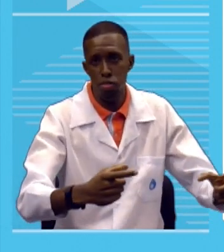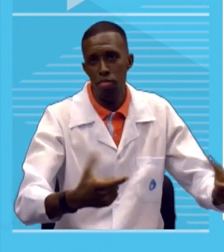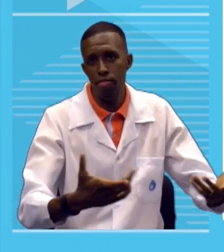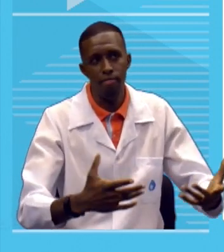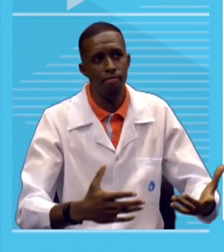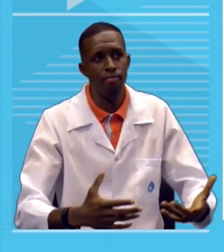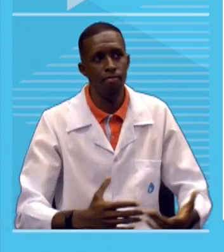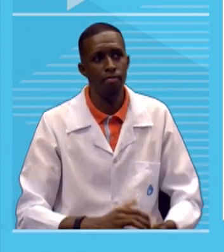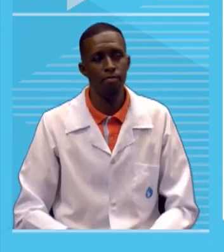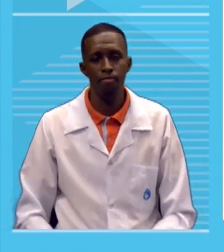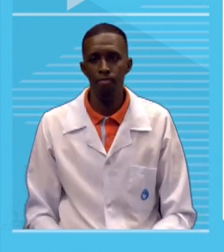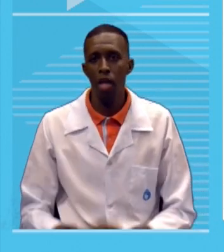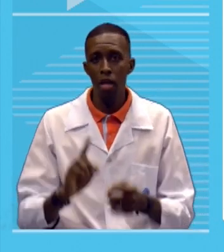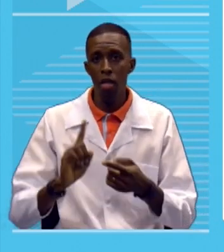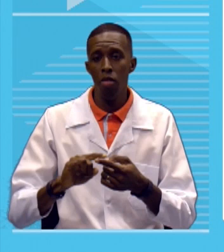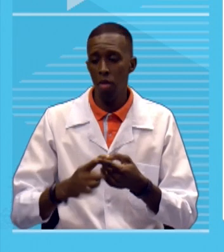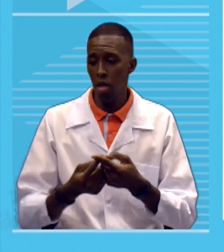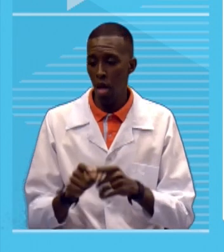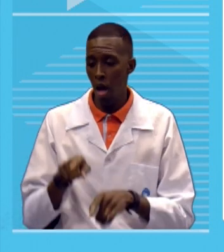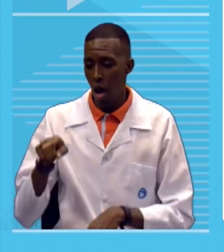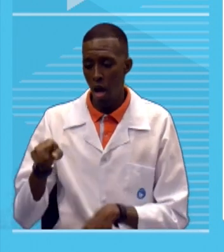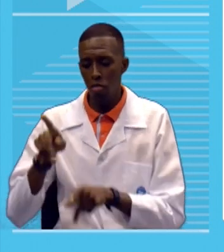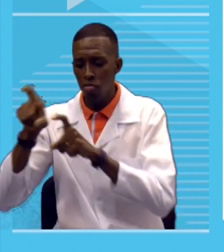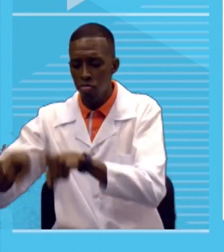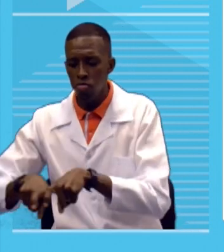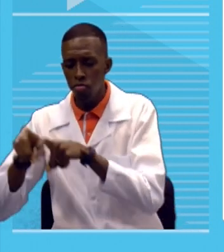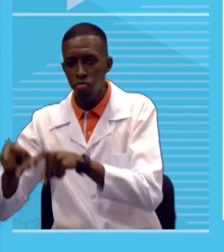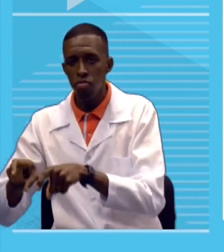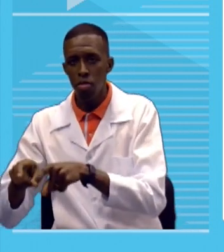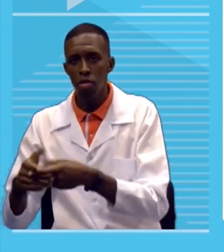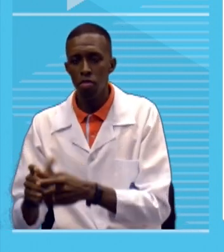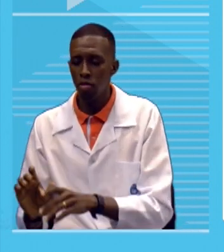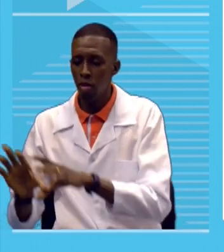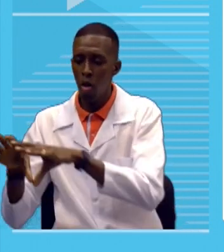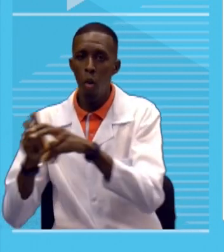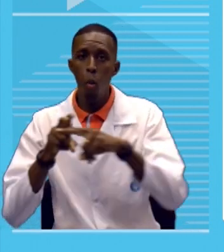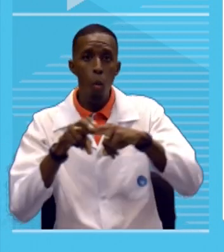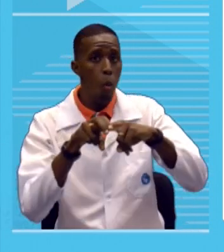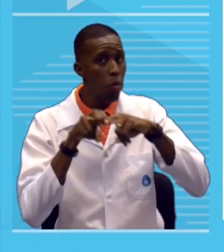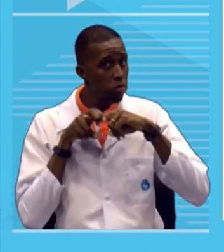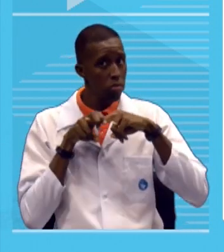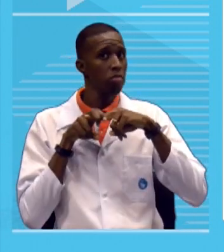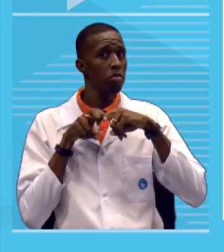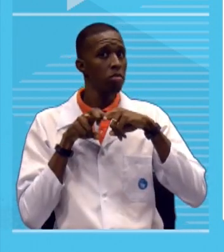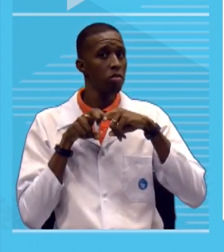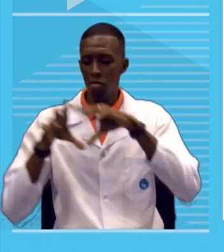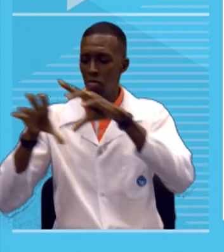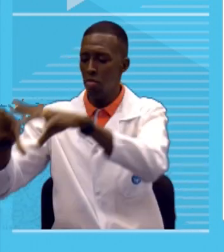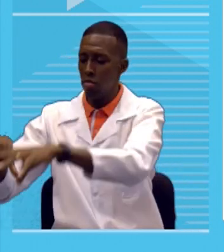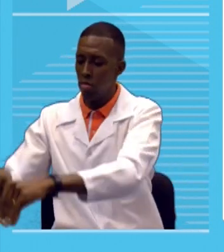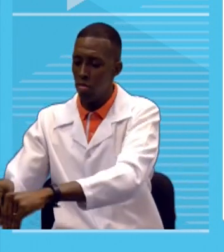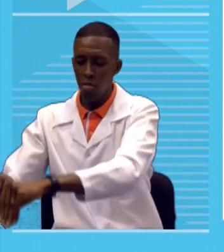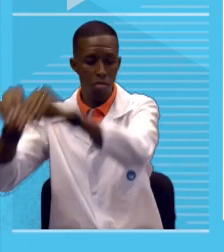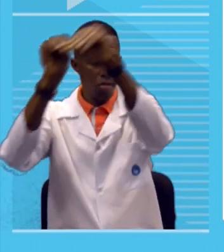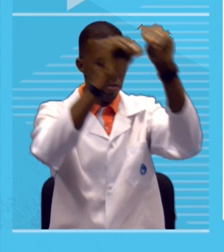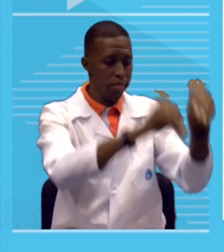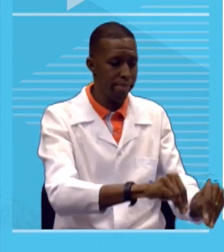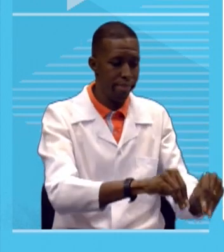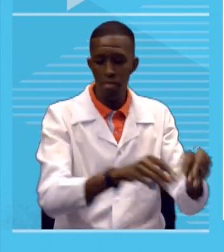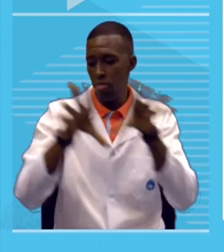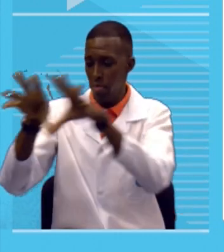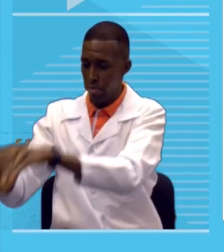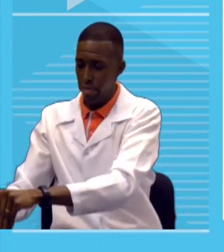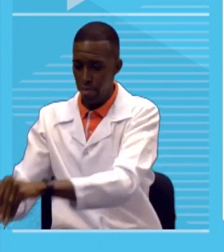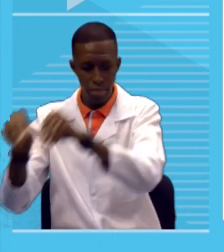questão já está te dando. Está te dizendo que a urbanização no Brasil, ela foi um fenômeno muito mais intenso na segunda metade do